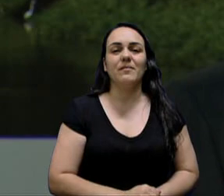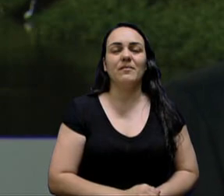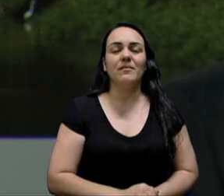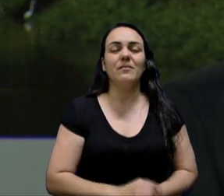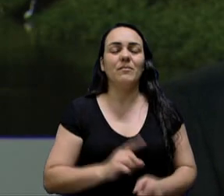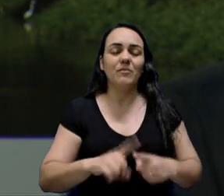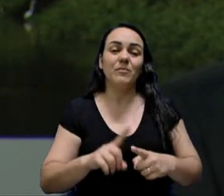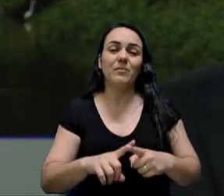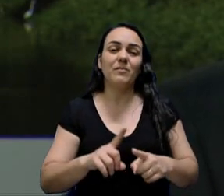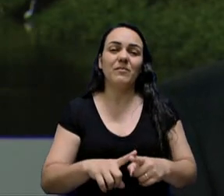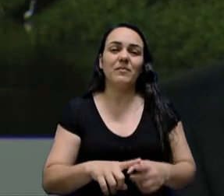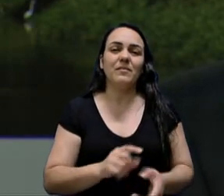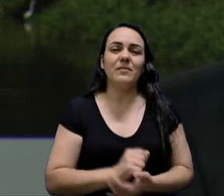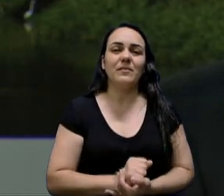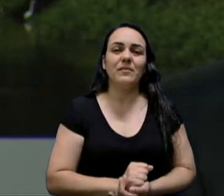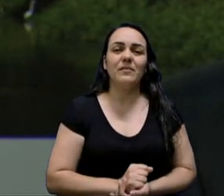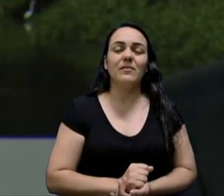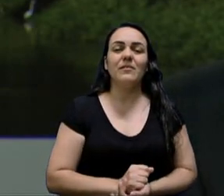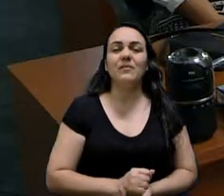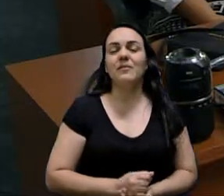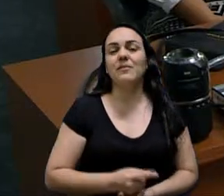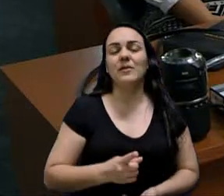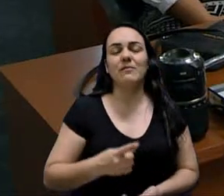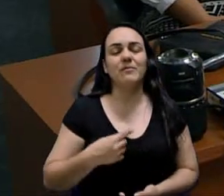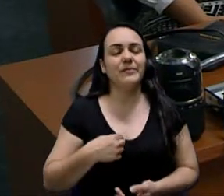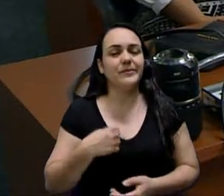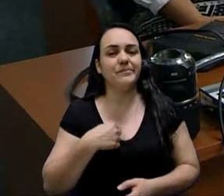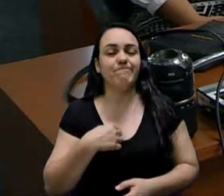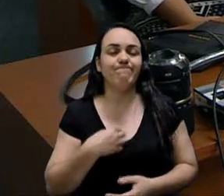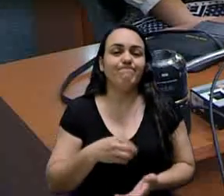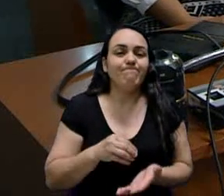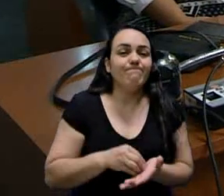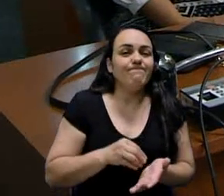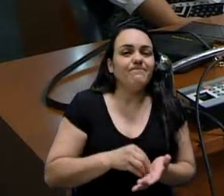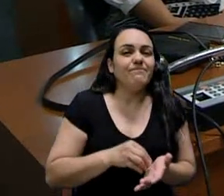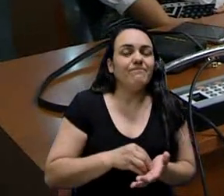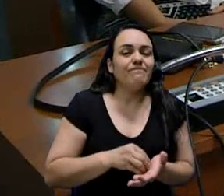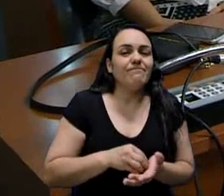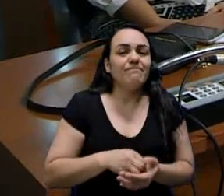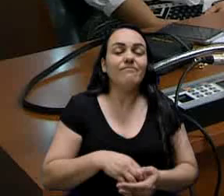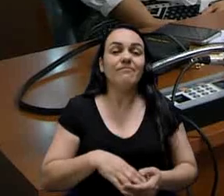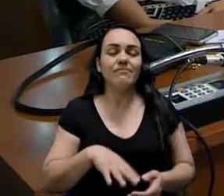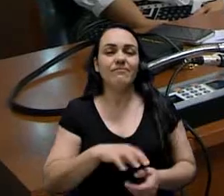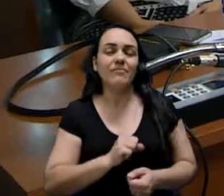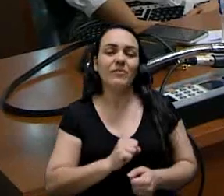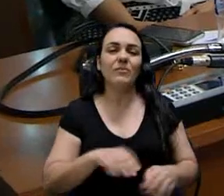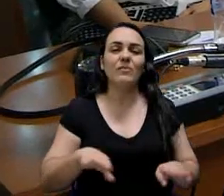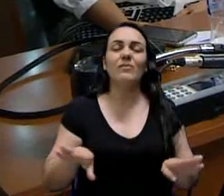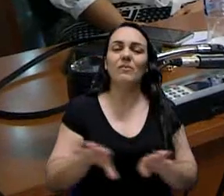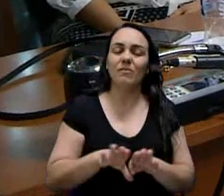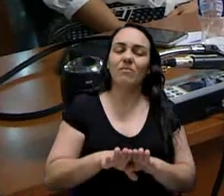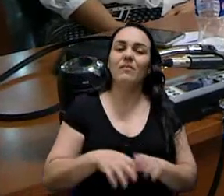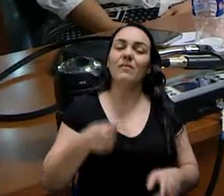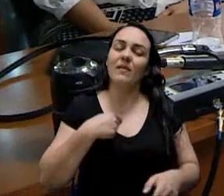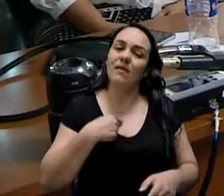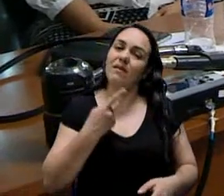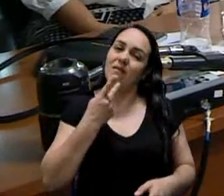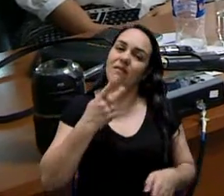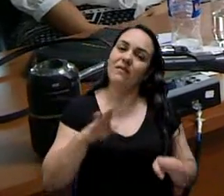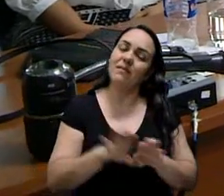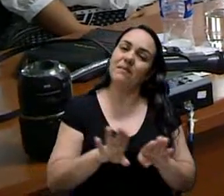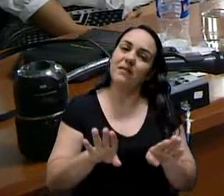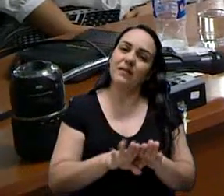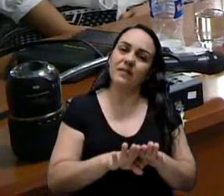mesmo porque seria uma falha muito grande da minha parte. Gostaria de registrar aqui a presença,